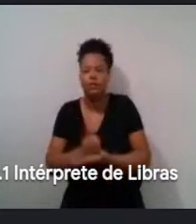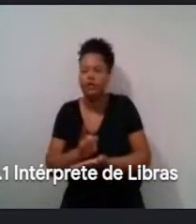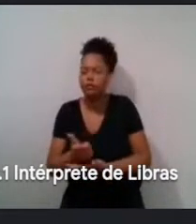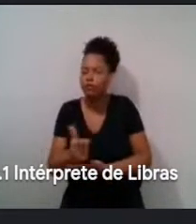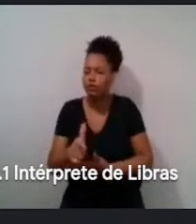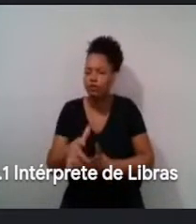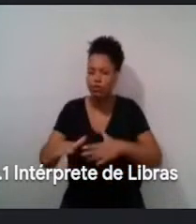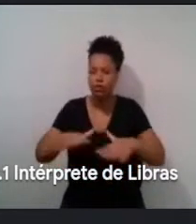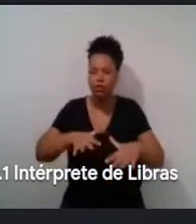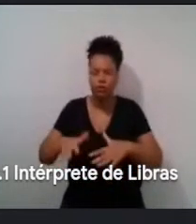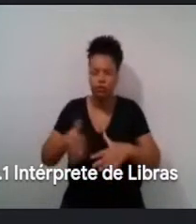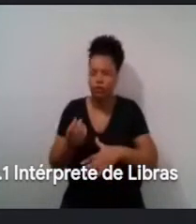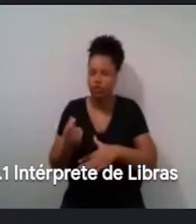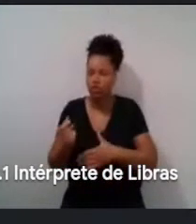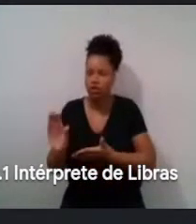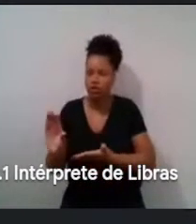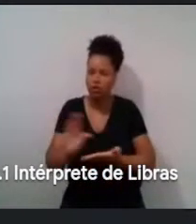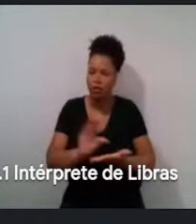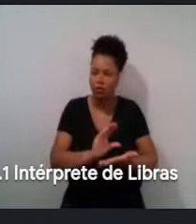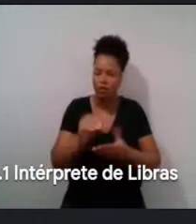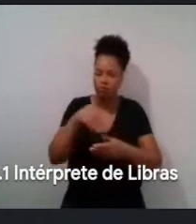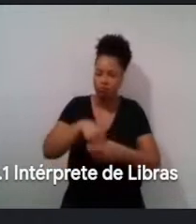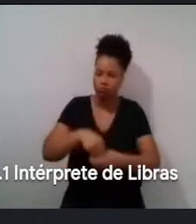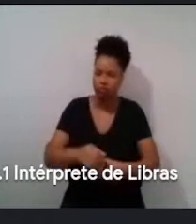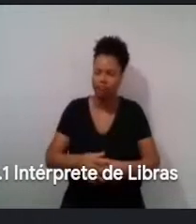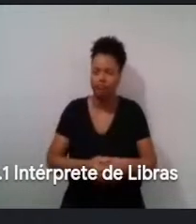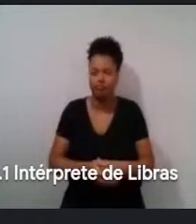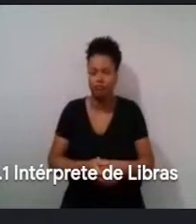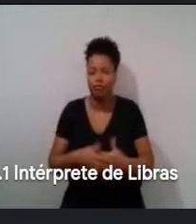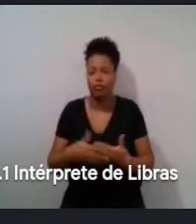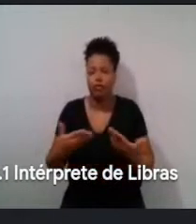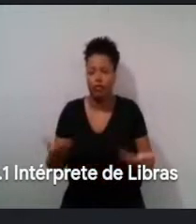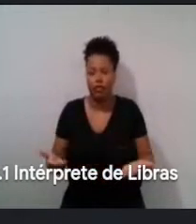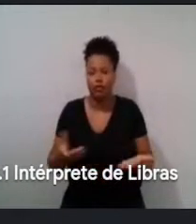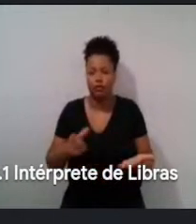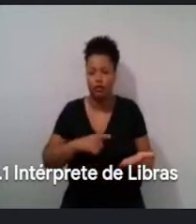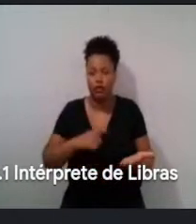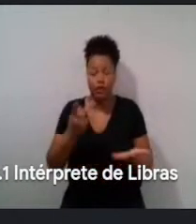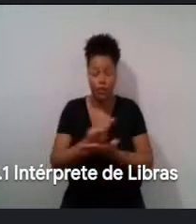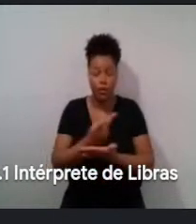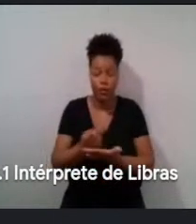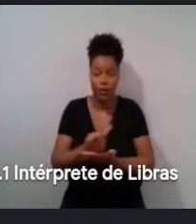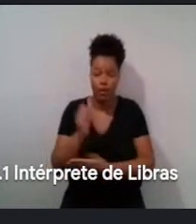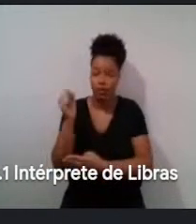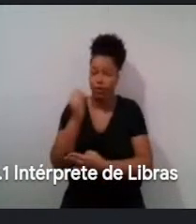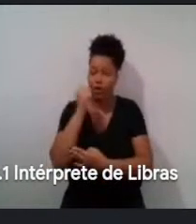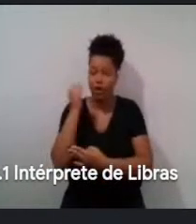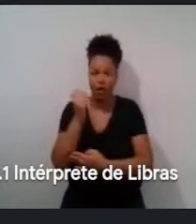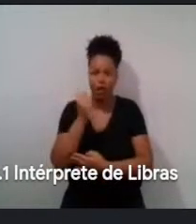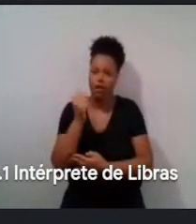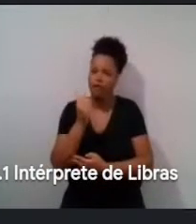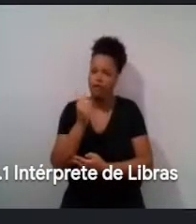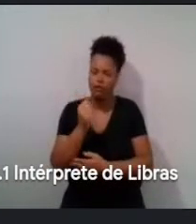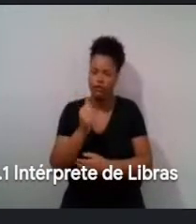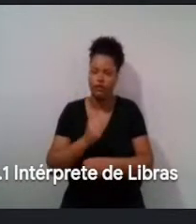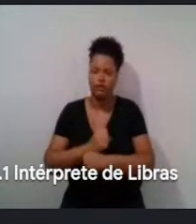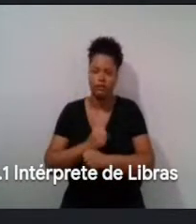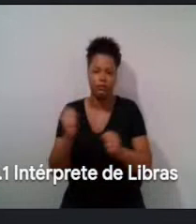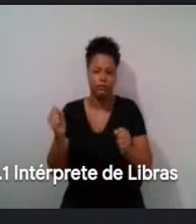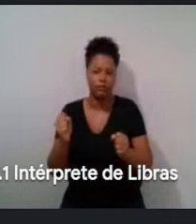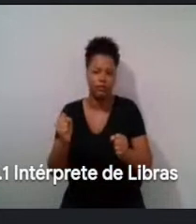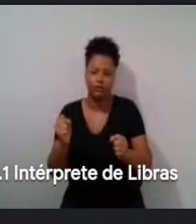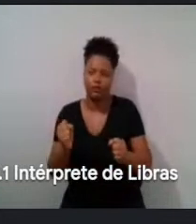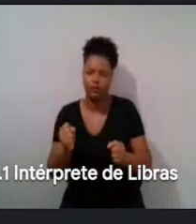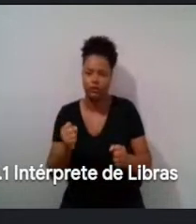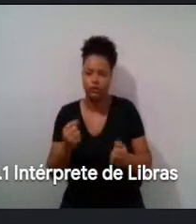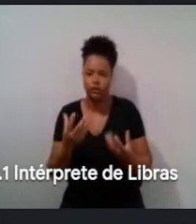financeiros. A omissão pelo partido nesses casos constitui irregularidade grave e insanável e acarreta, por